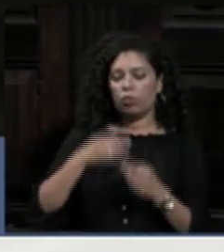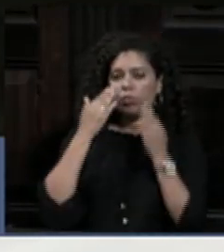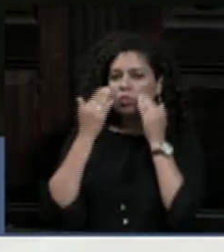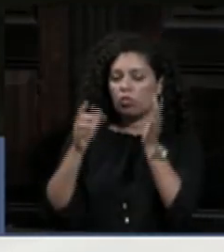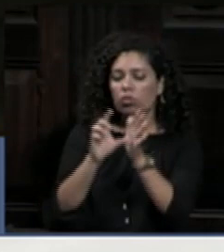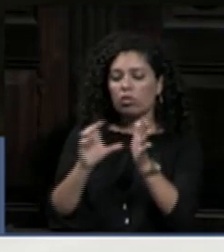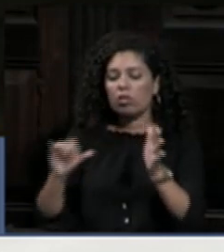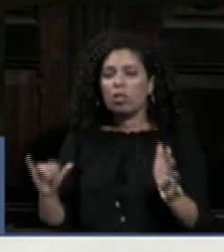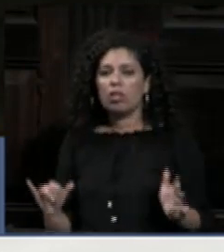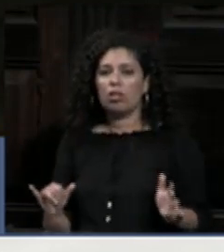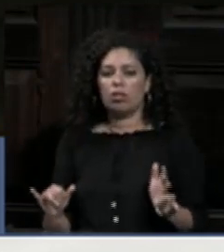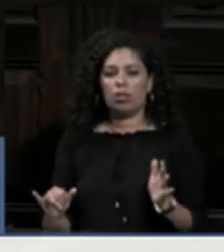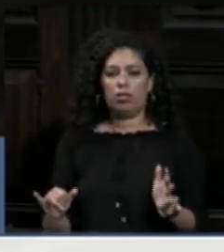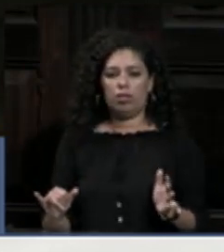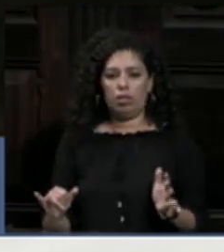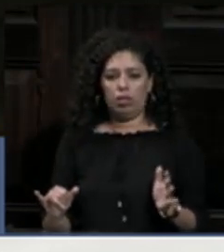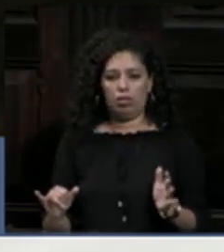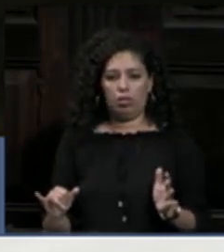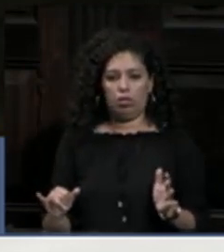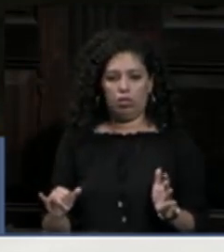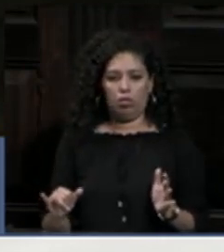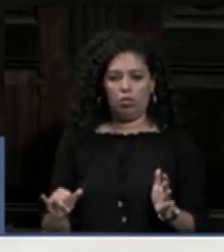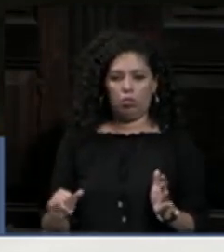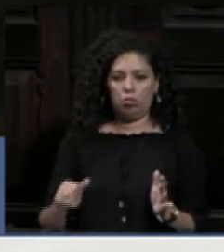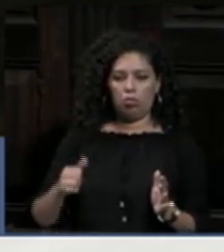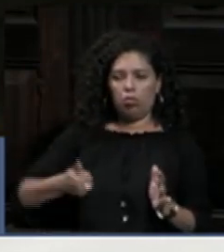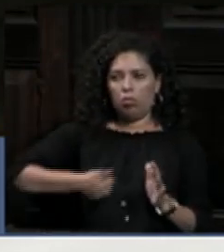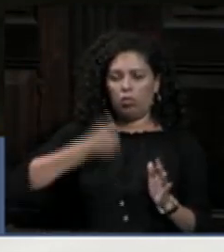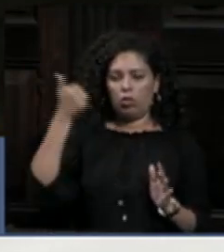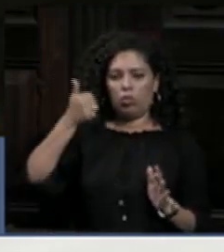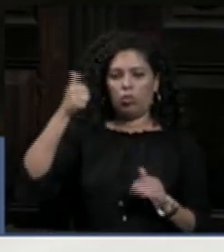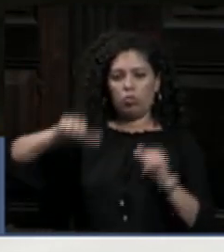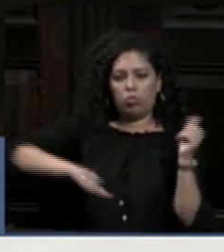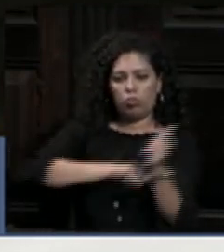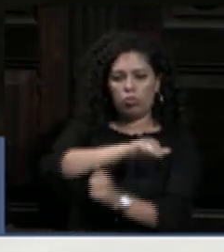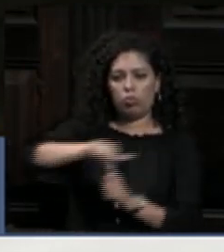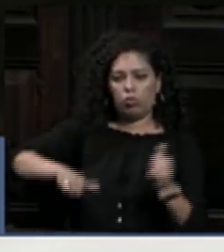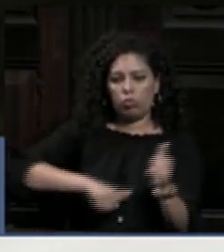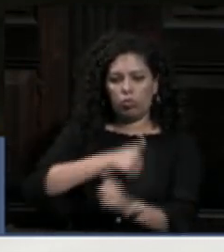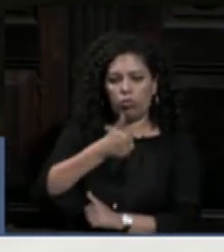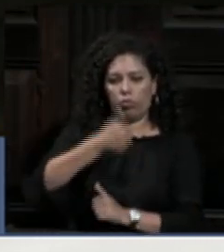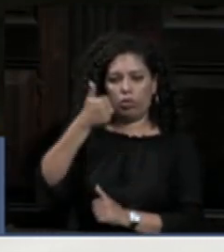quando aprovamos aquele aquele par agrupando desfilando sobre